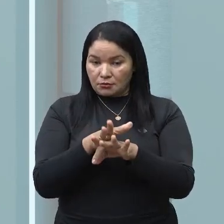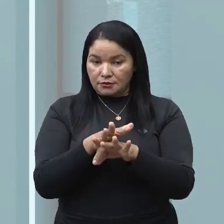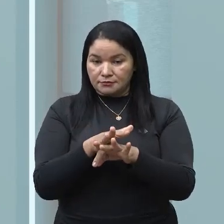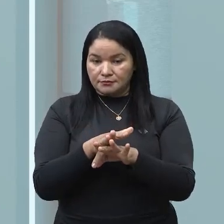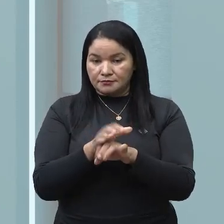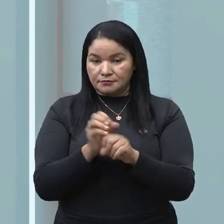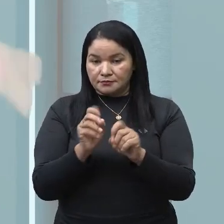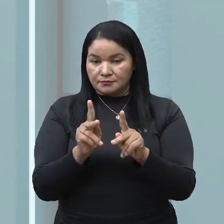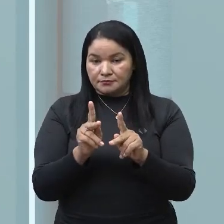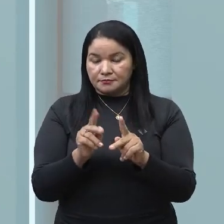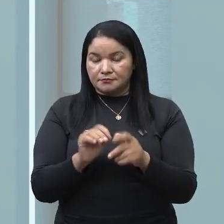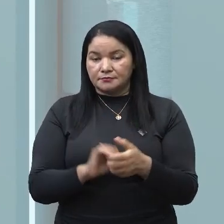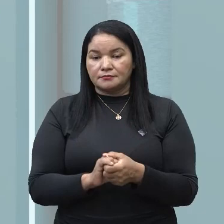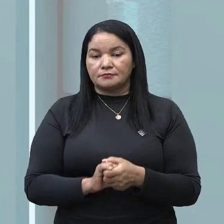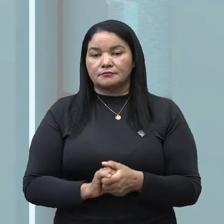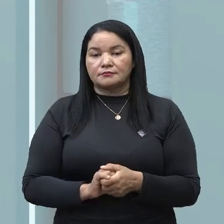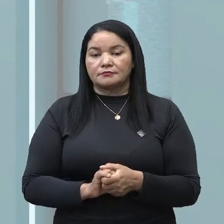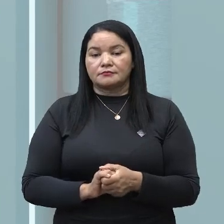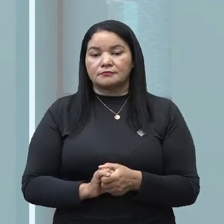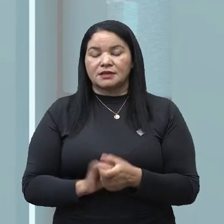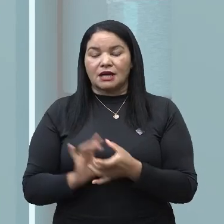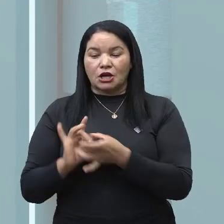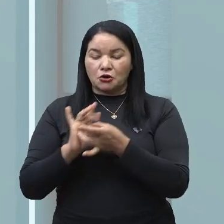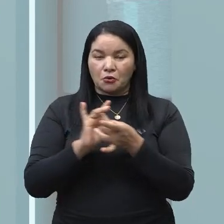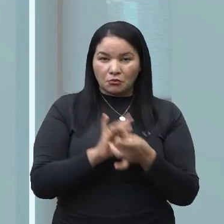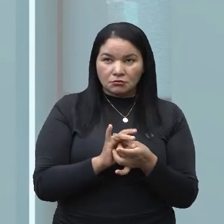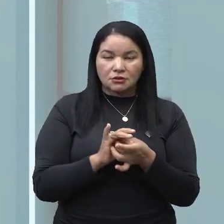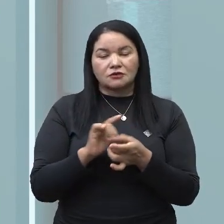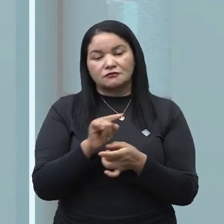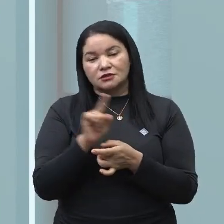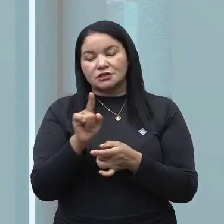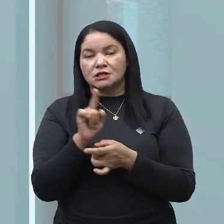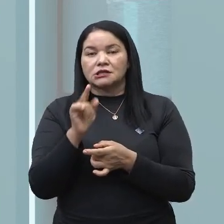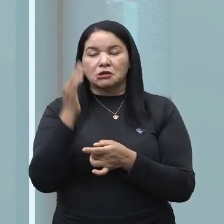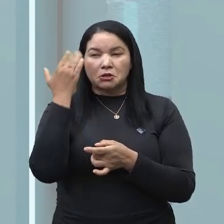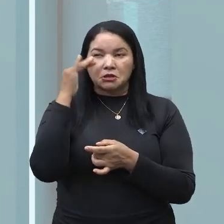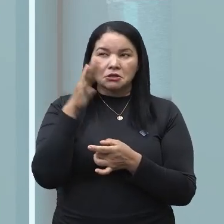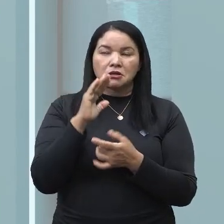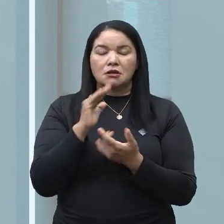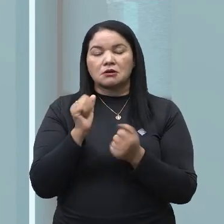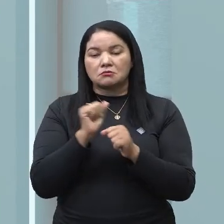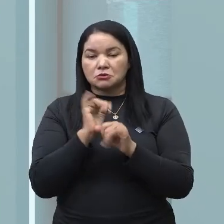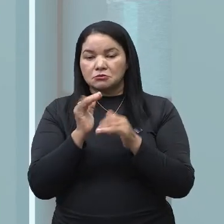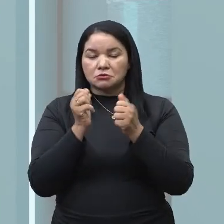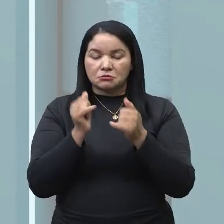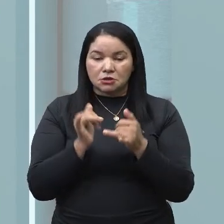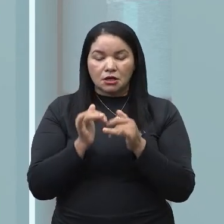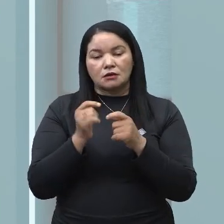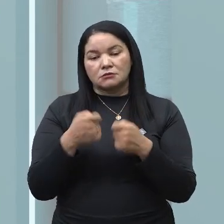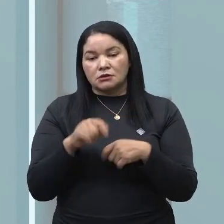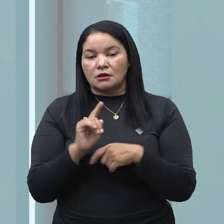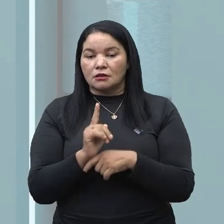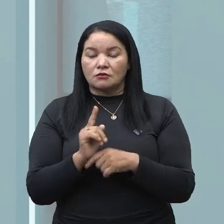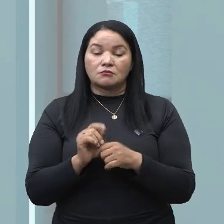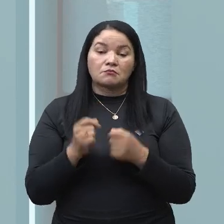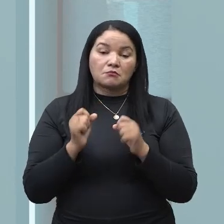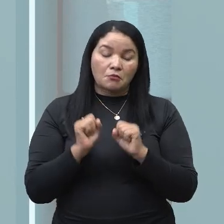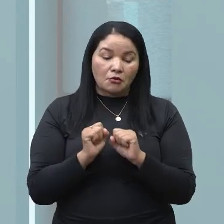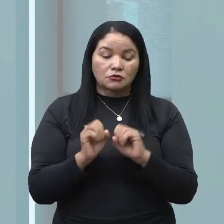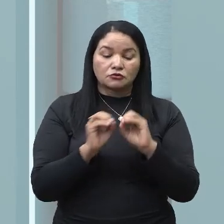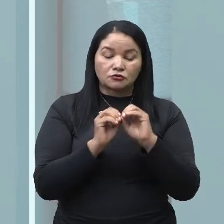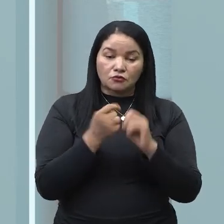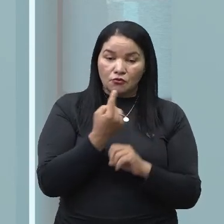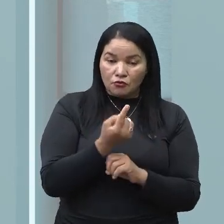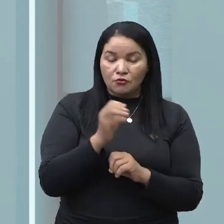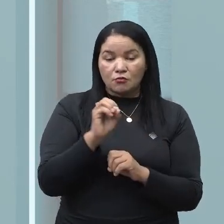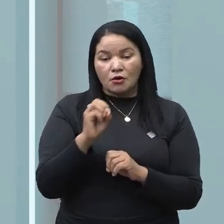sentido. Não precisa de um contexto para você compreender aquela oração, tá? Ele pode ter uma, duas ou mais orações,